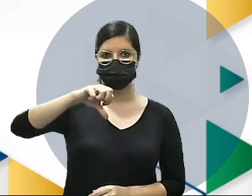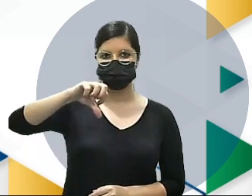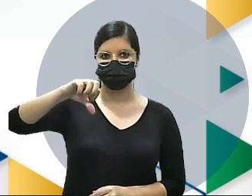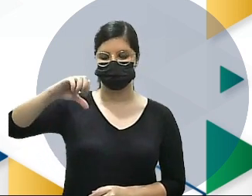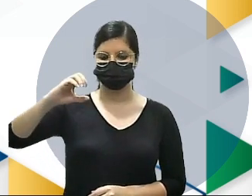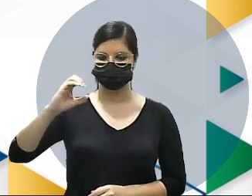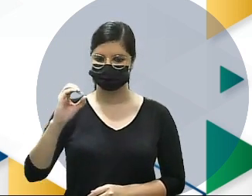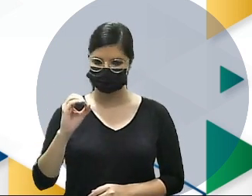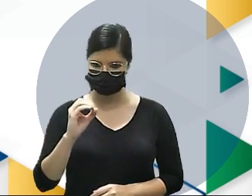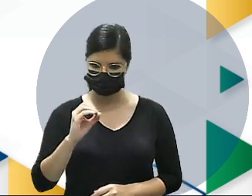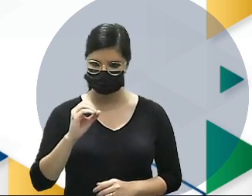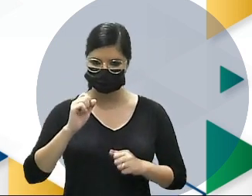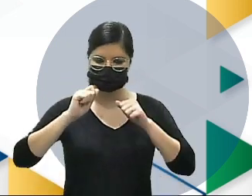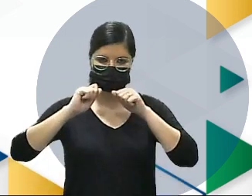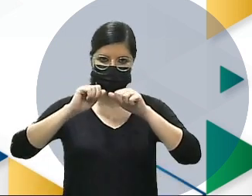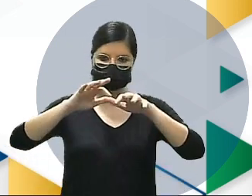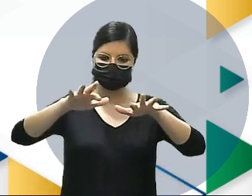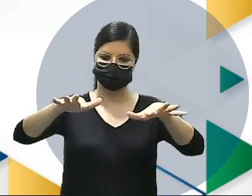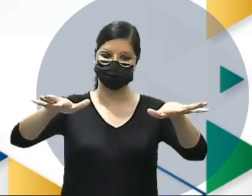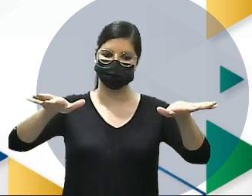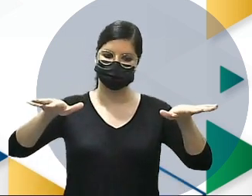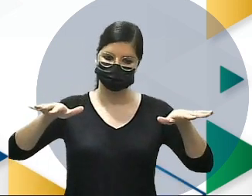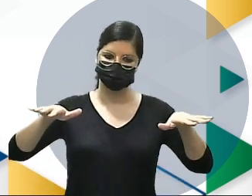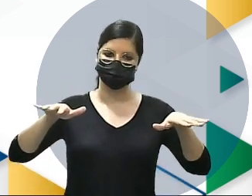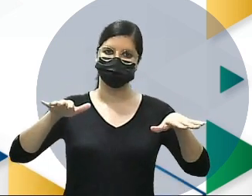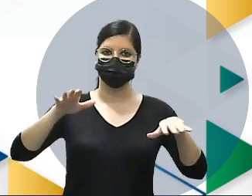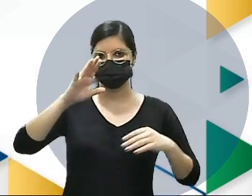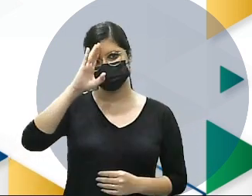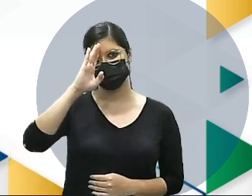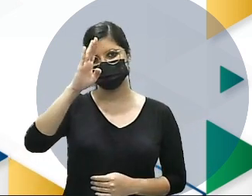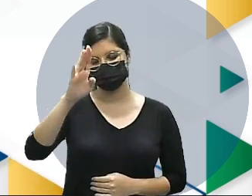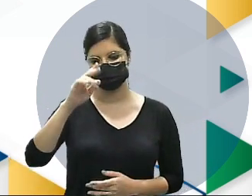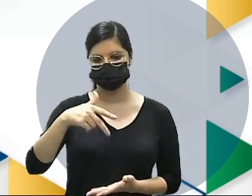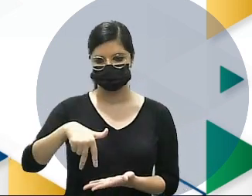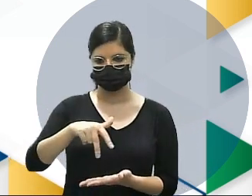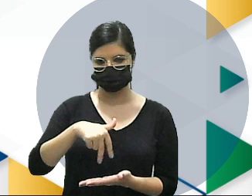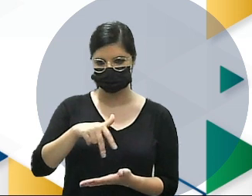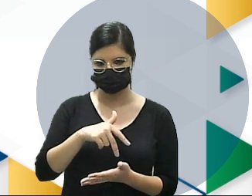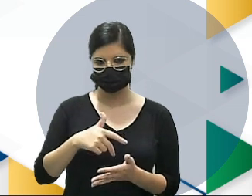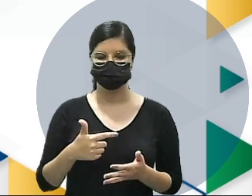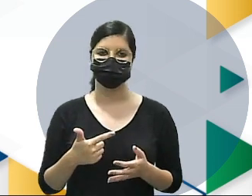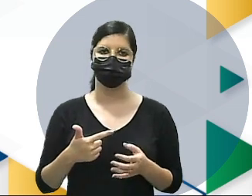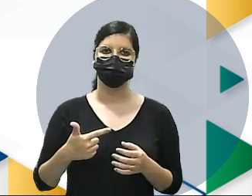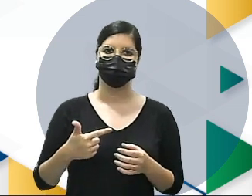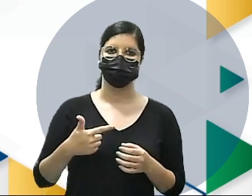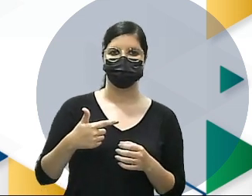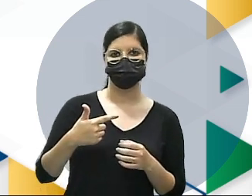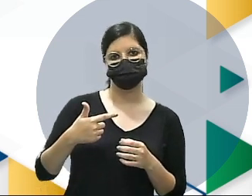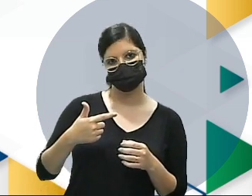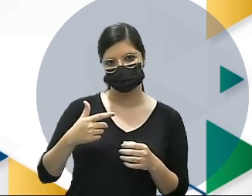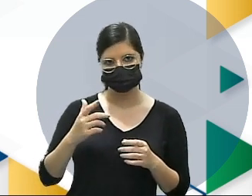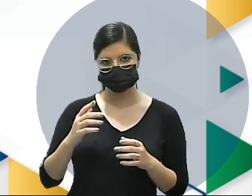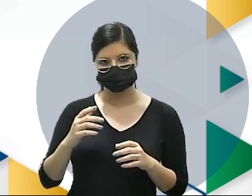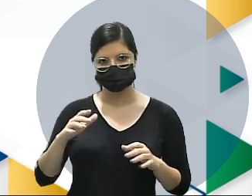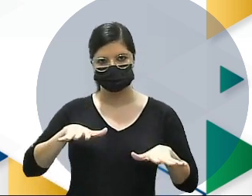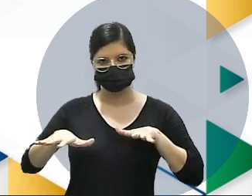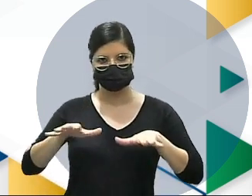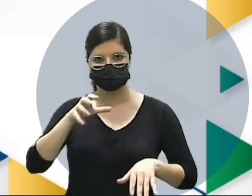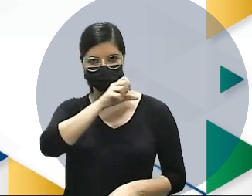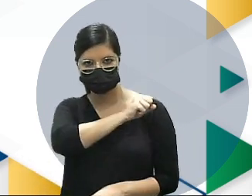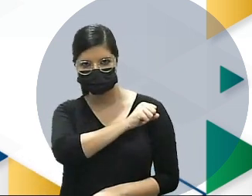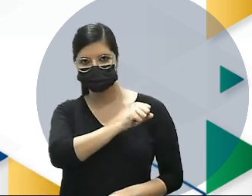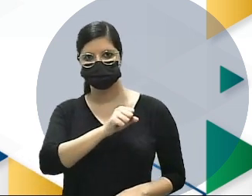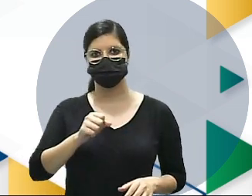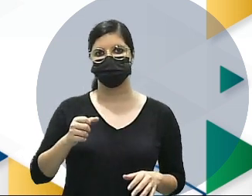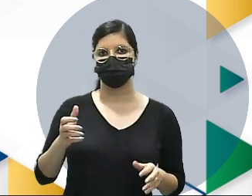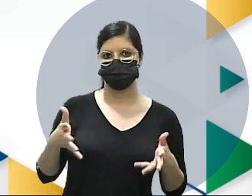1990 é explodiu aqui no Brasil também né crescimento no modelo de dançar mais Urbano mais rápido mais agitado é que a